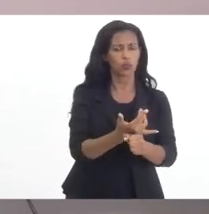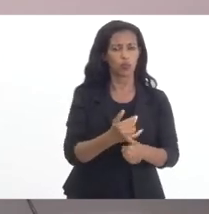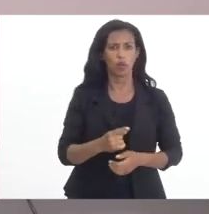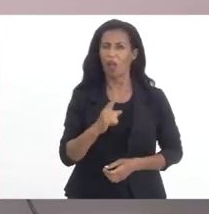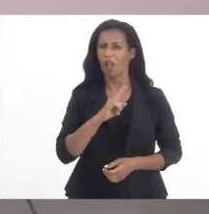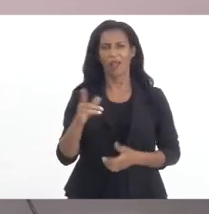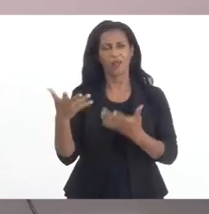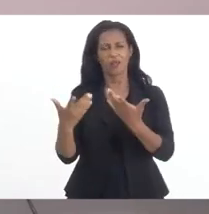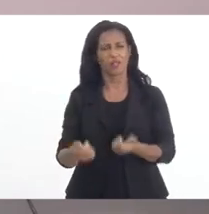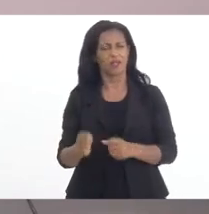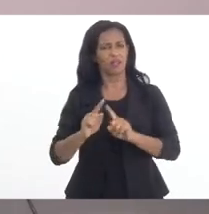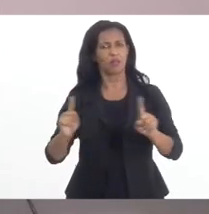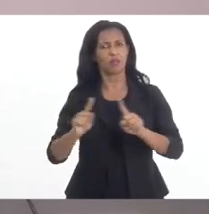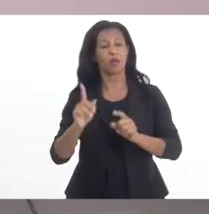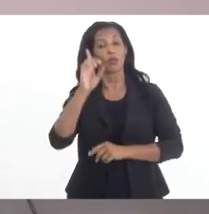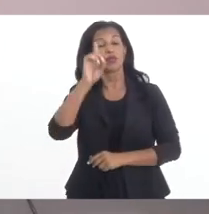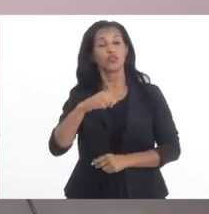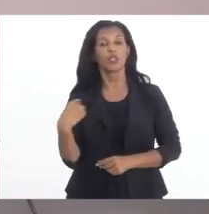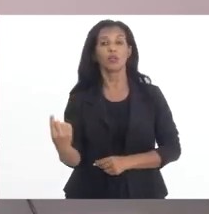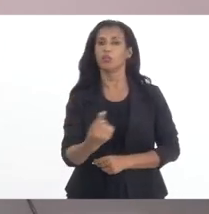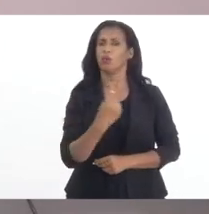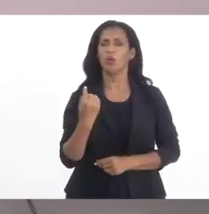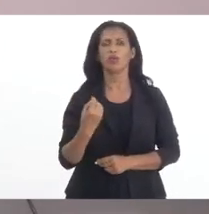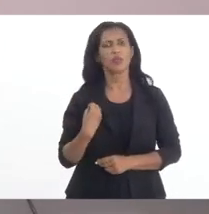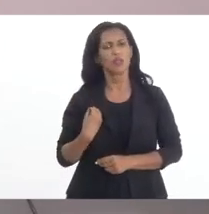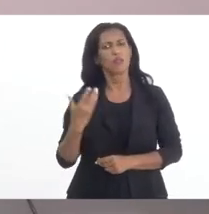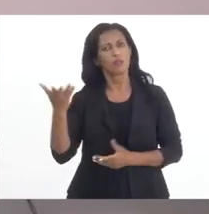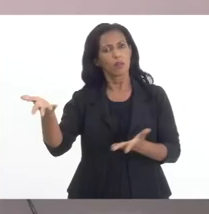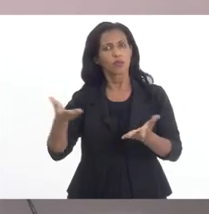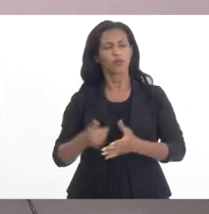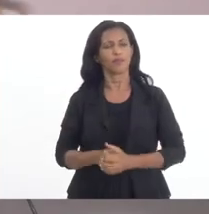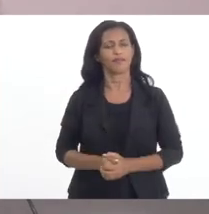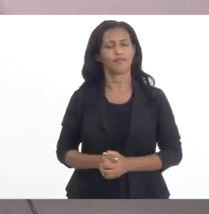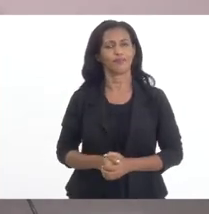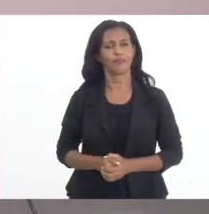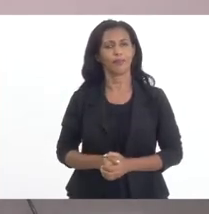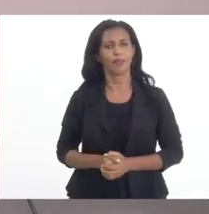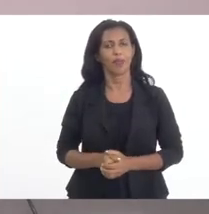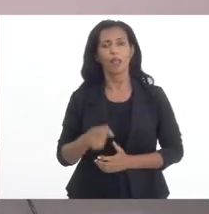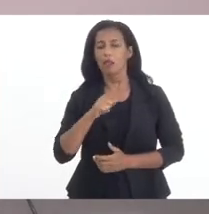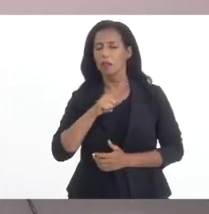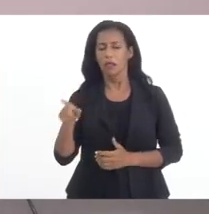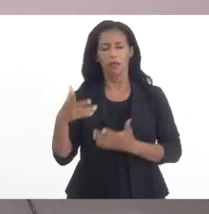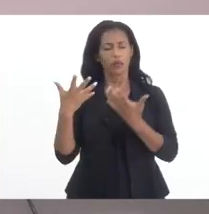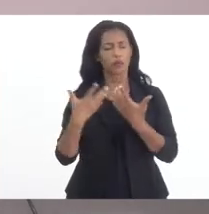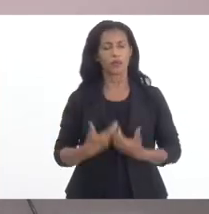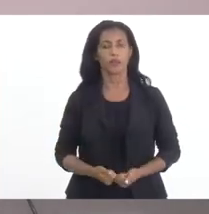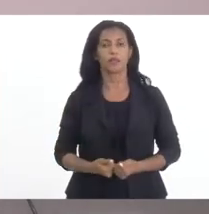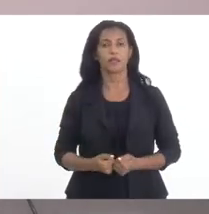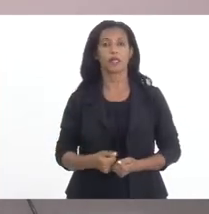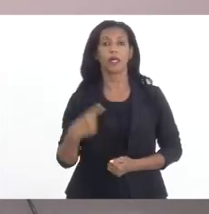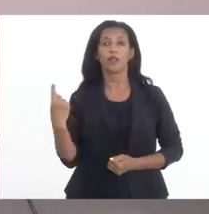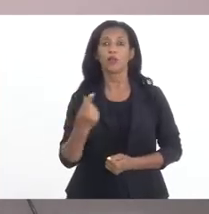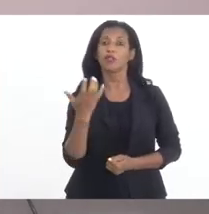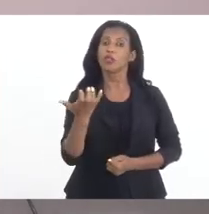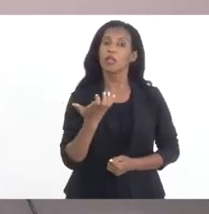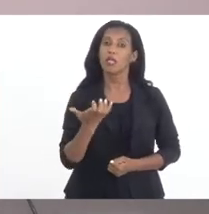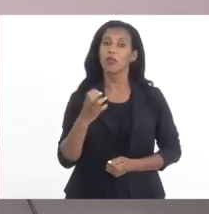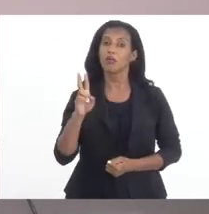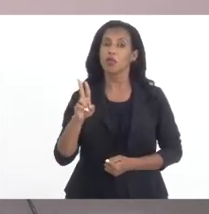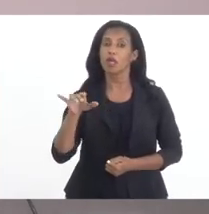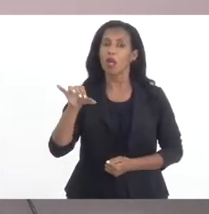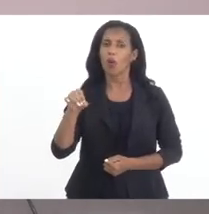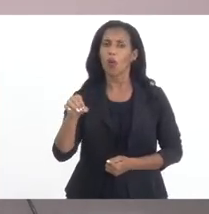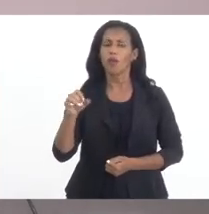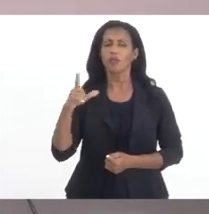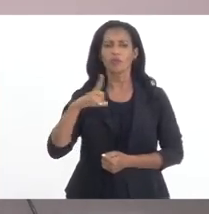aceitamos isso, não. É um direito nosso que moramos na nossa região da Zona Oeste. Nós não aceitamos isso, não. Nós queremos que a UESO funcione, sim,